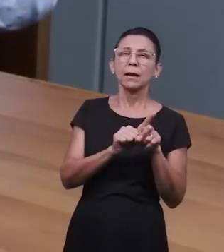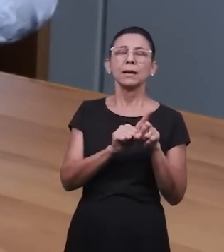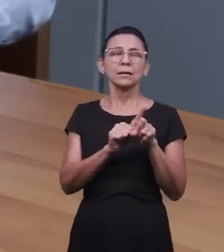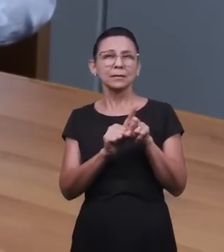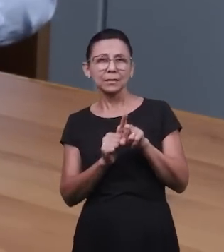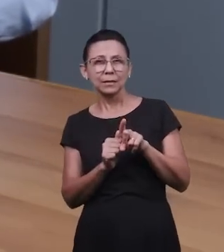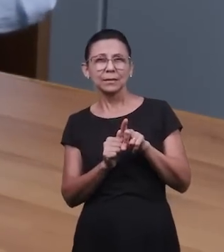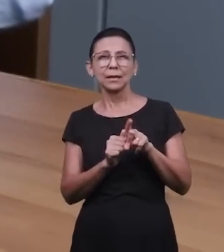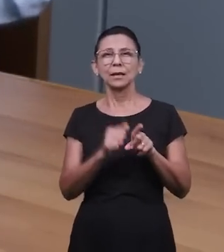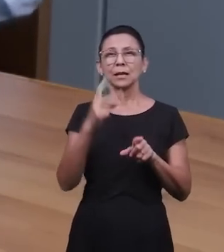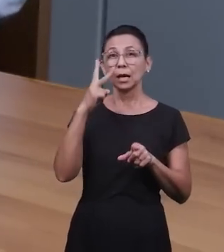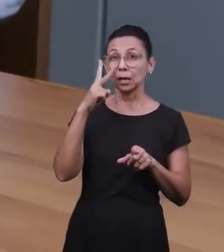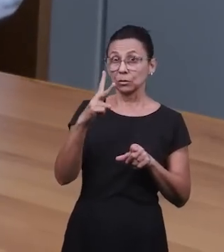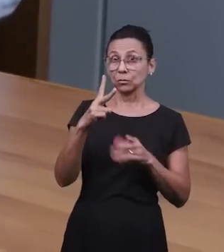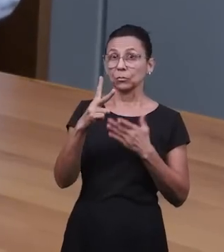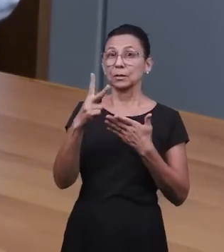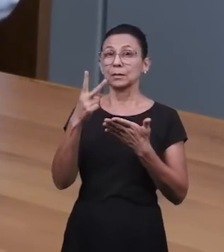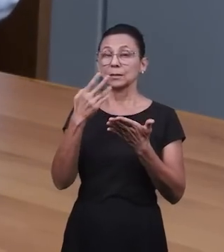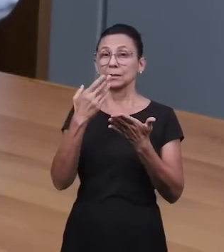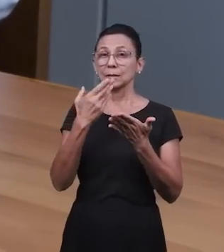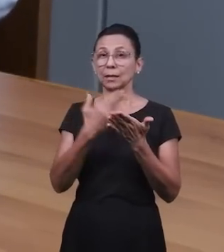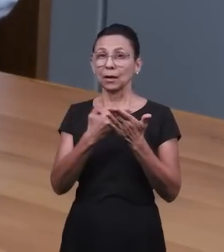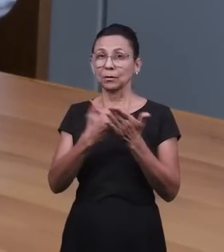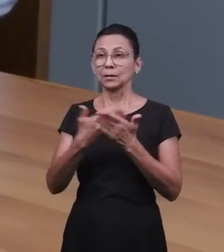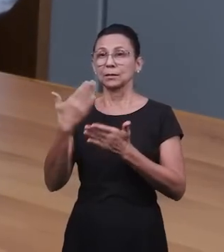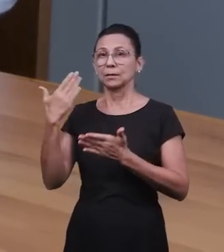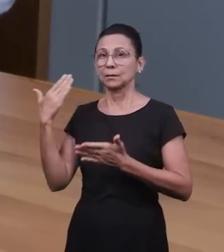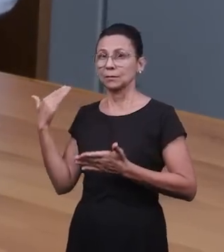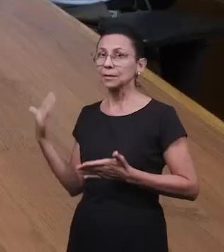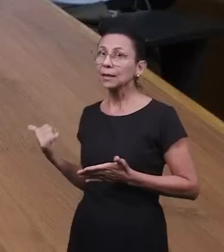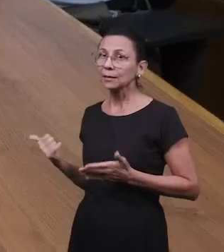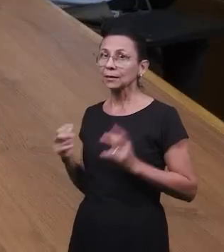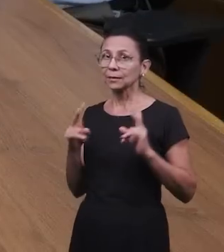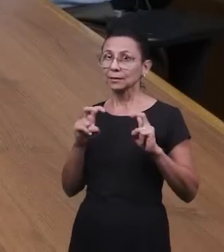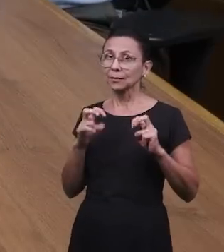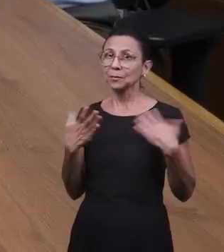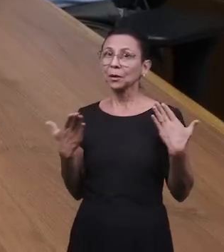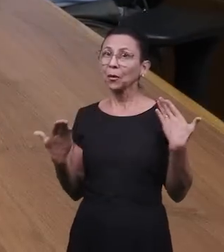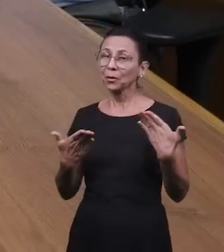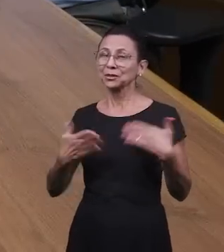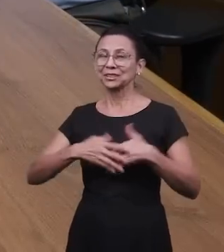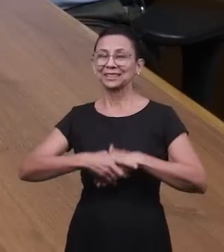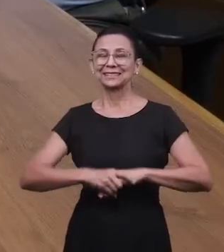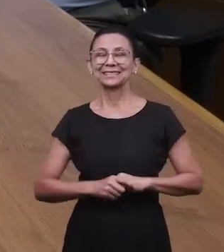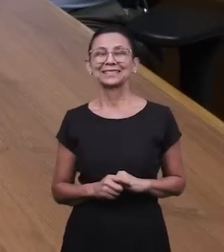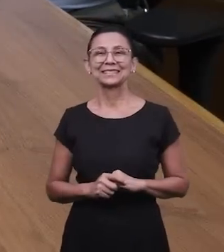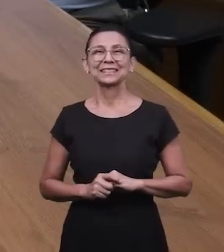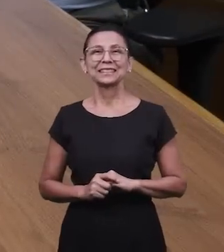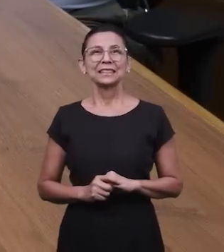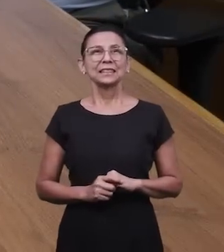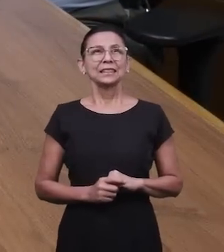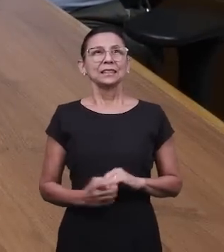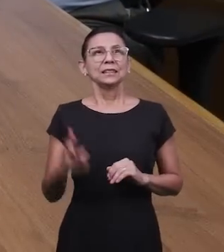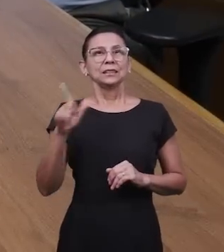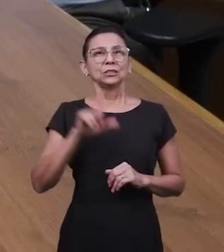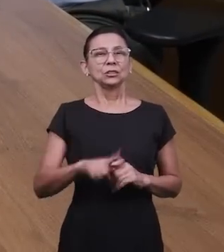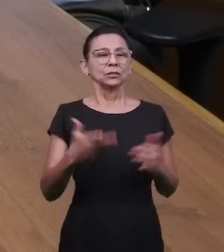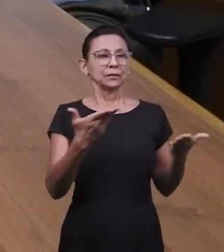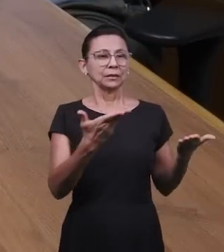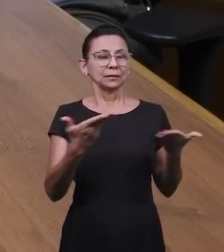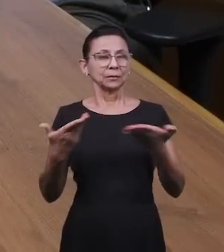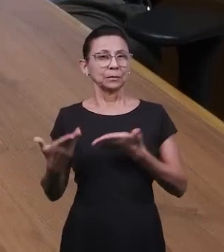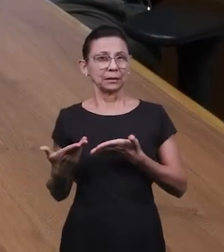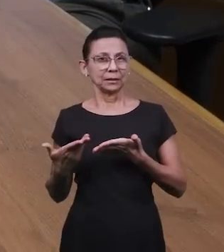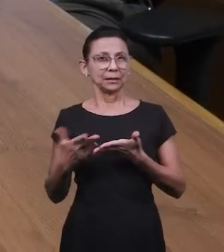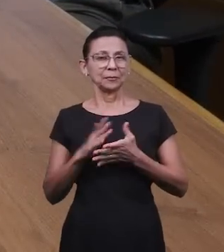anteriores para poder se situar melhor nesse tema que nós estamos tratando aqui hoje. E mais uma vez, eu recebo aqui no nosso estúdio, no